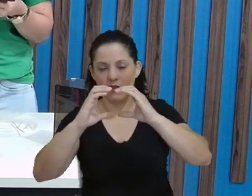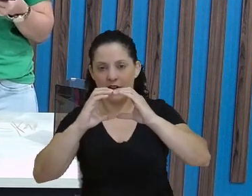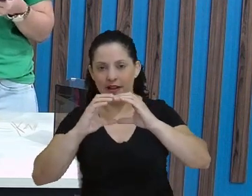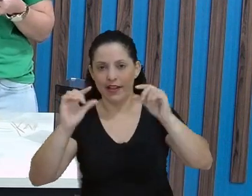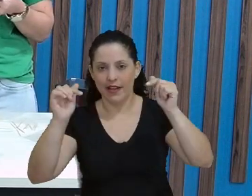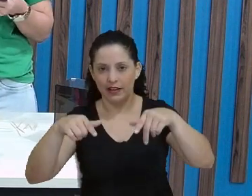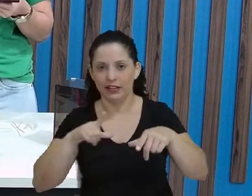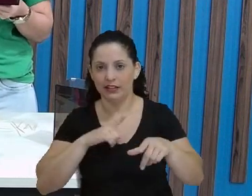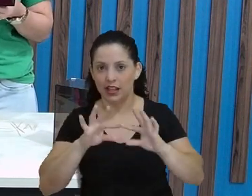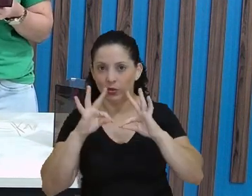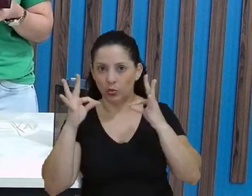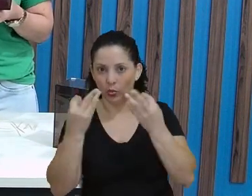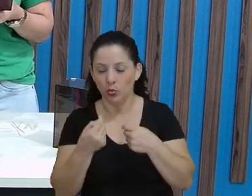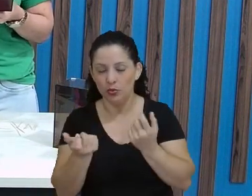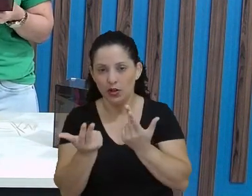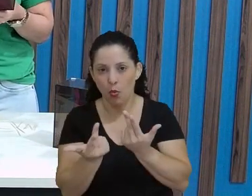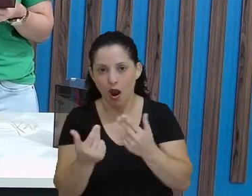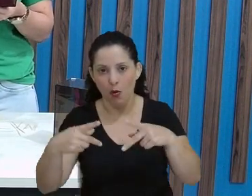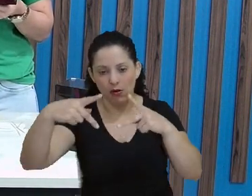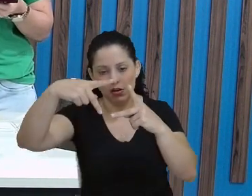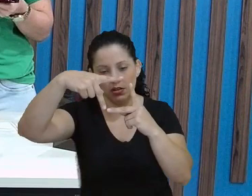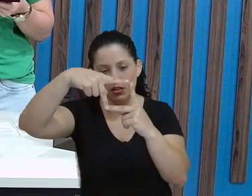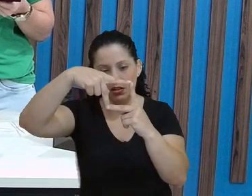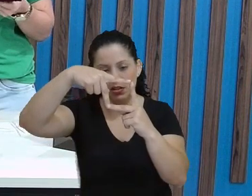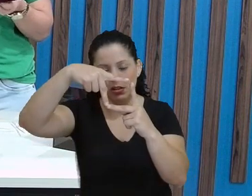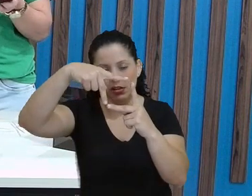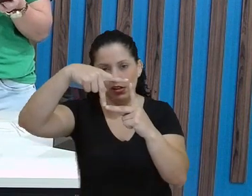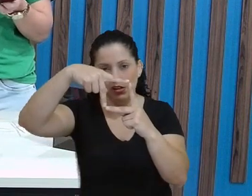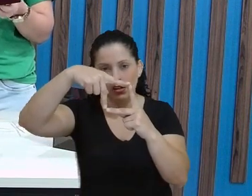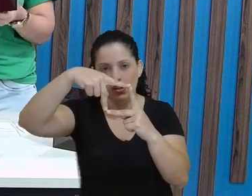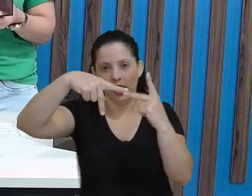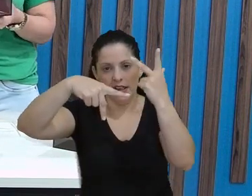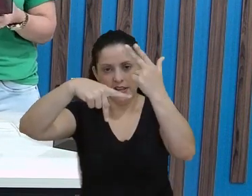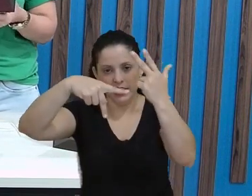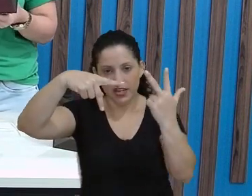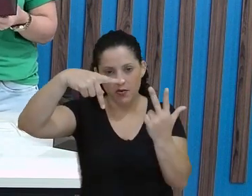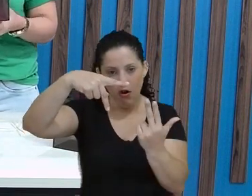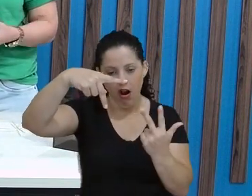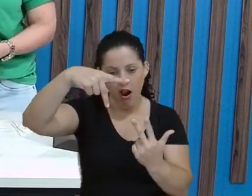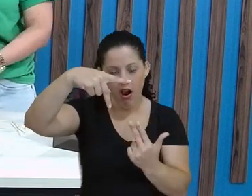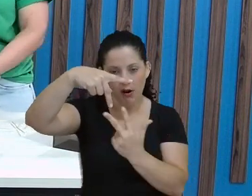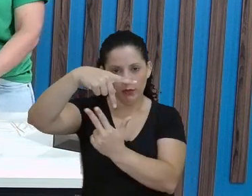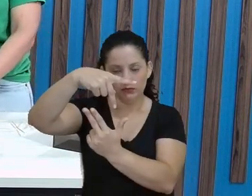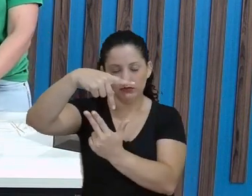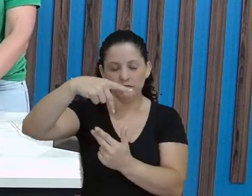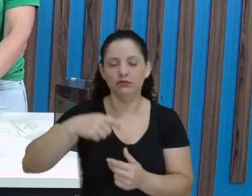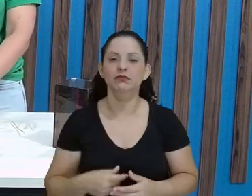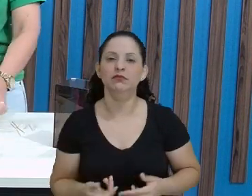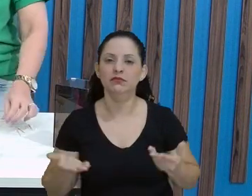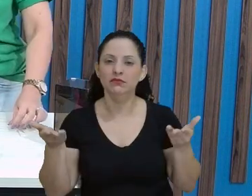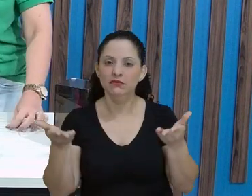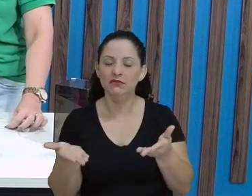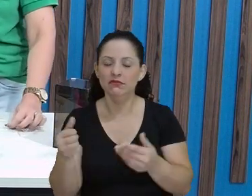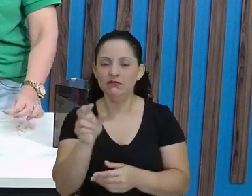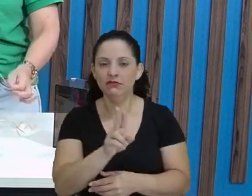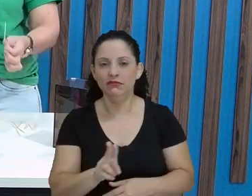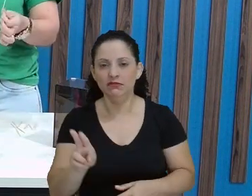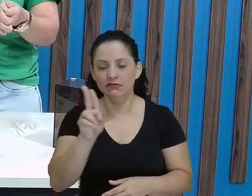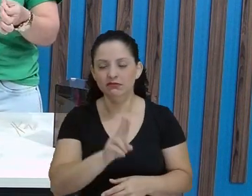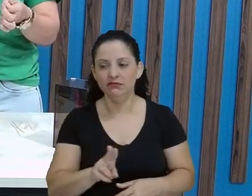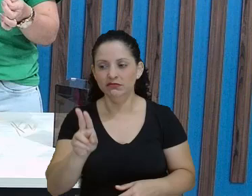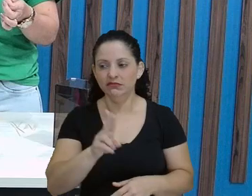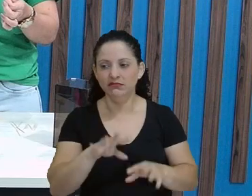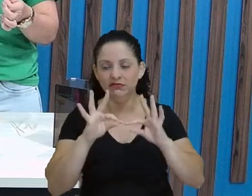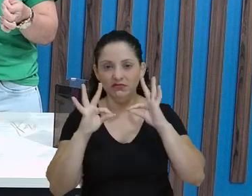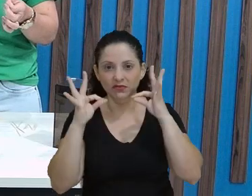todos os lados iguais, né, tem 6 faces, todas elas iguais, então para isso você vai usar